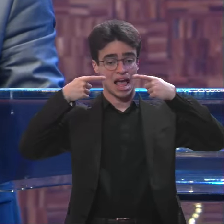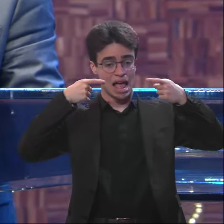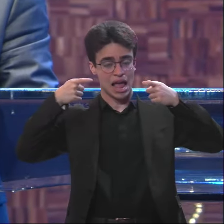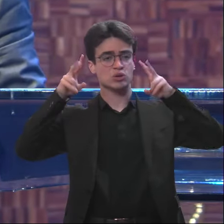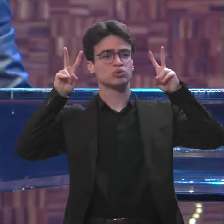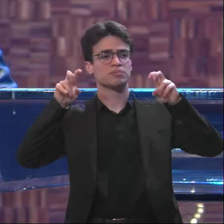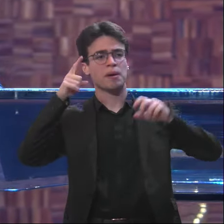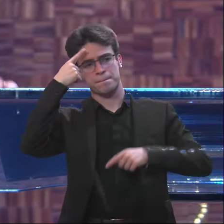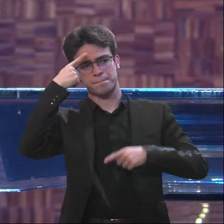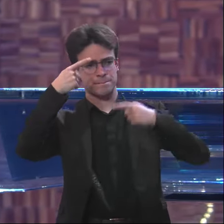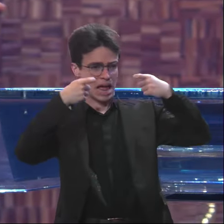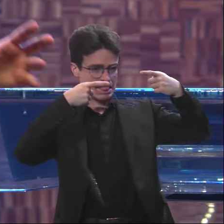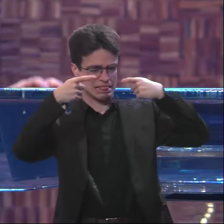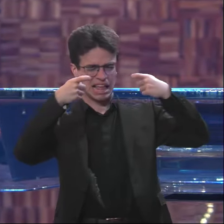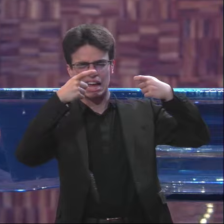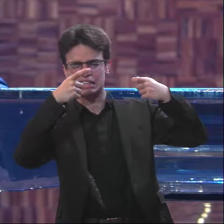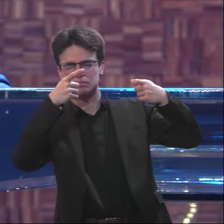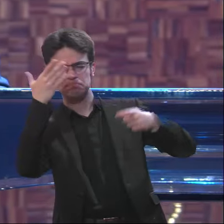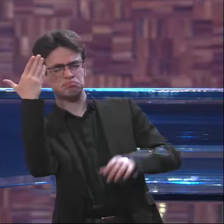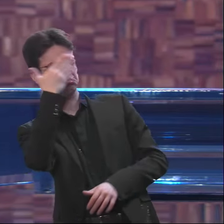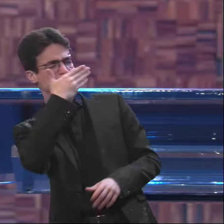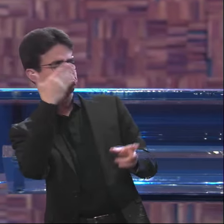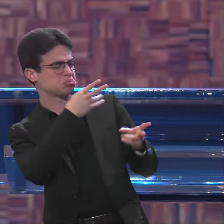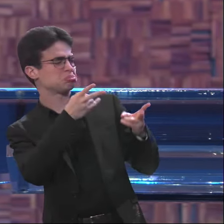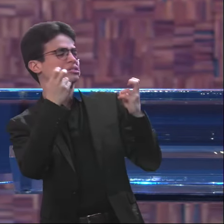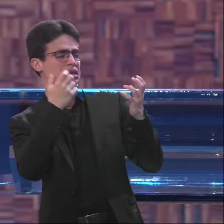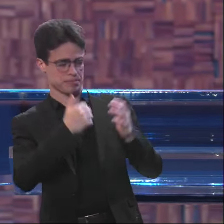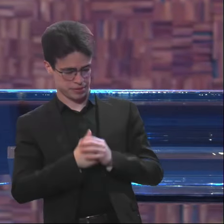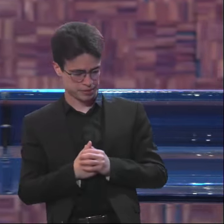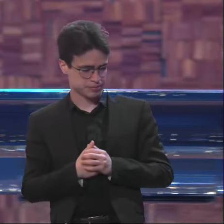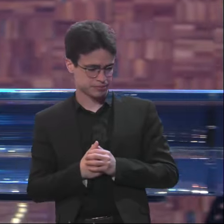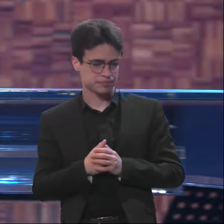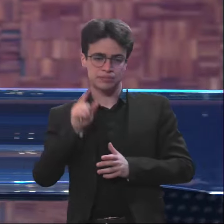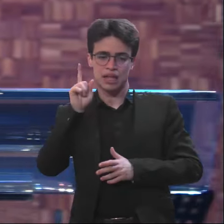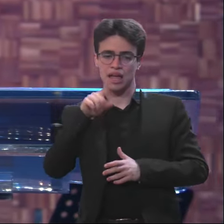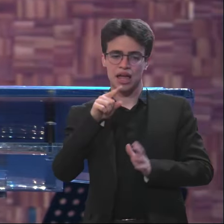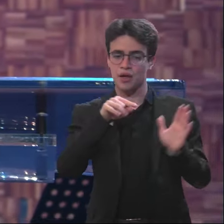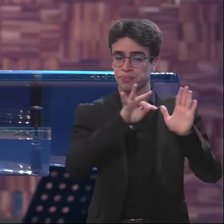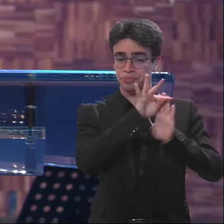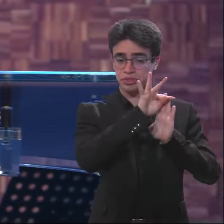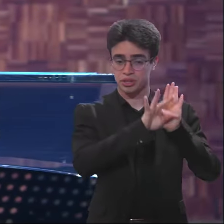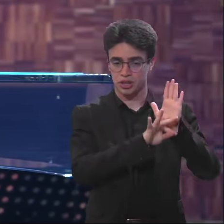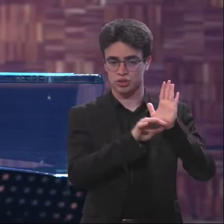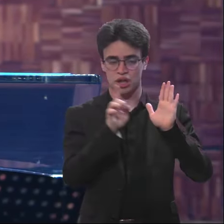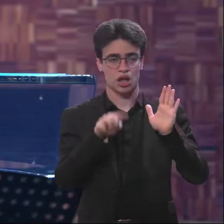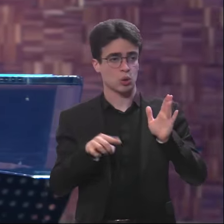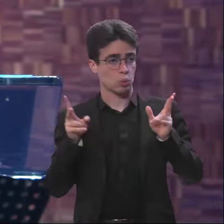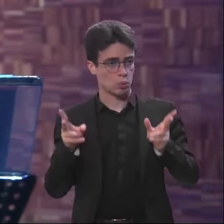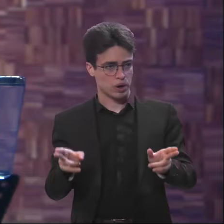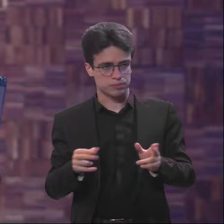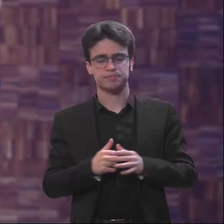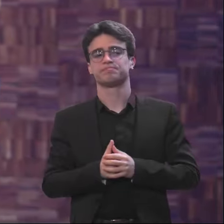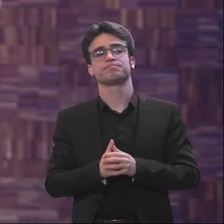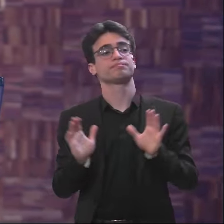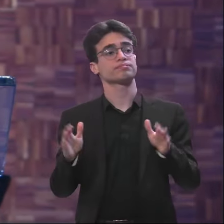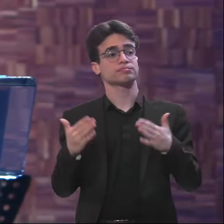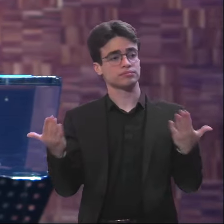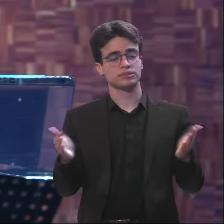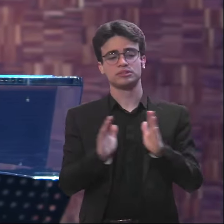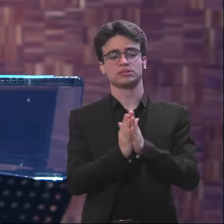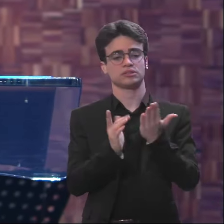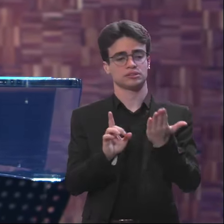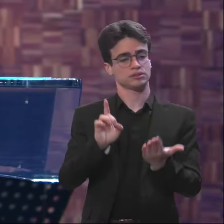batalhas invisíveis, mas nesse mesmo texto que estudamos pela manhã. Por isso, se você trouxe Bíblia, abra